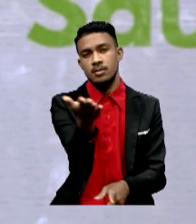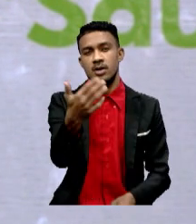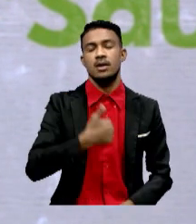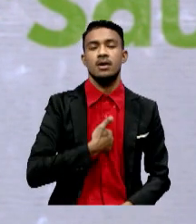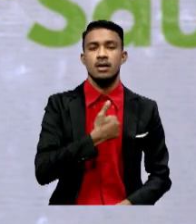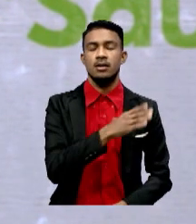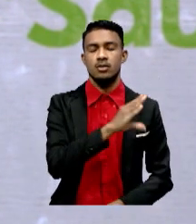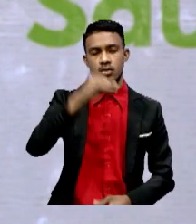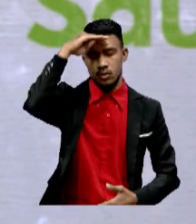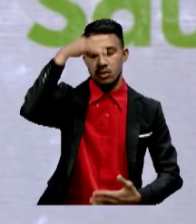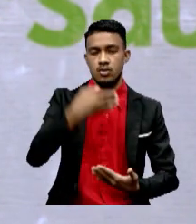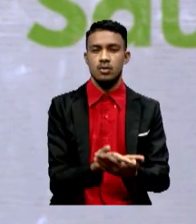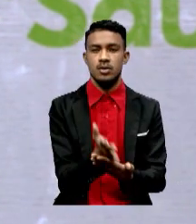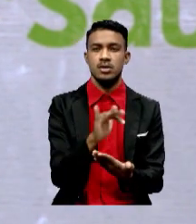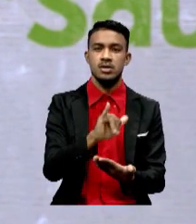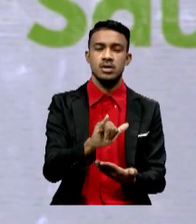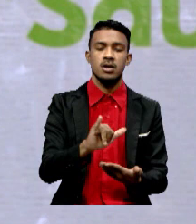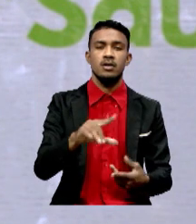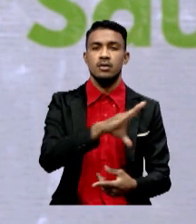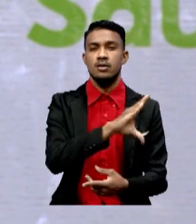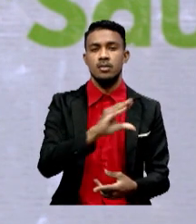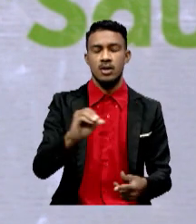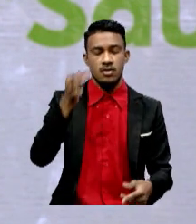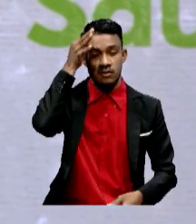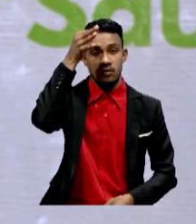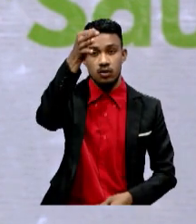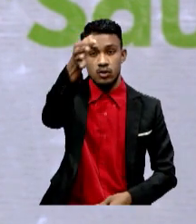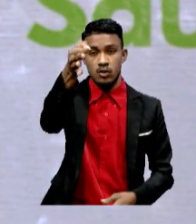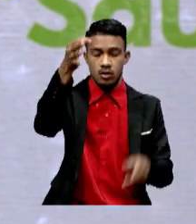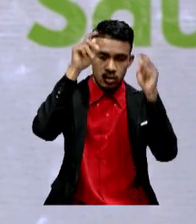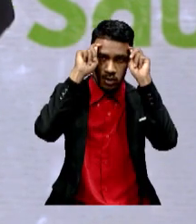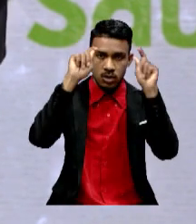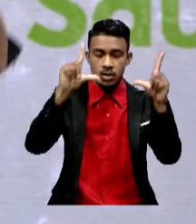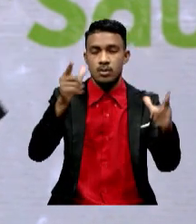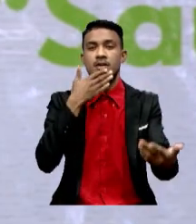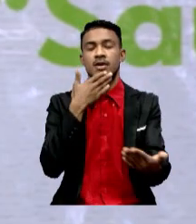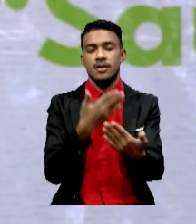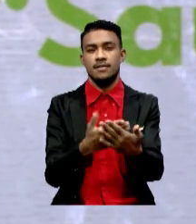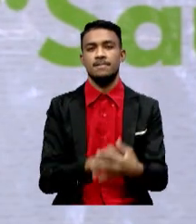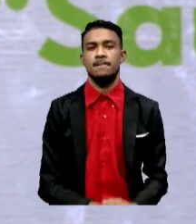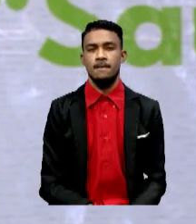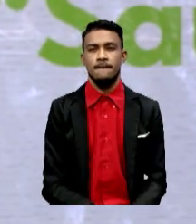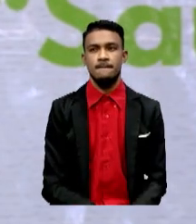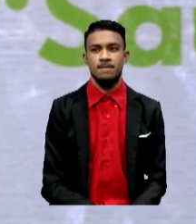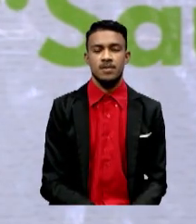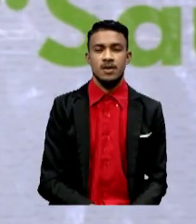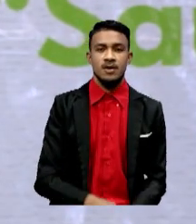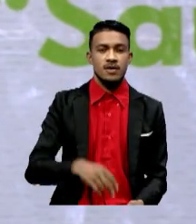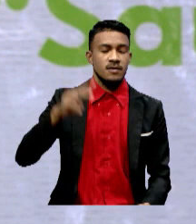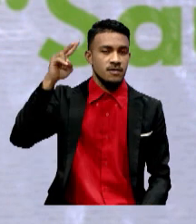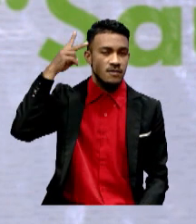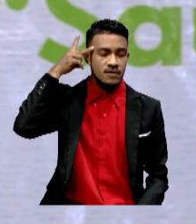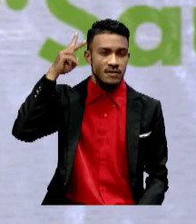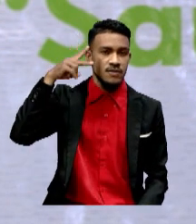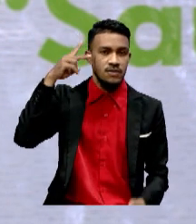masia, ini tamatan pafutur timur niat. Visi Ministra Solidaridade